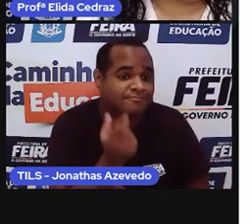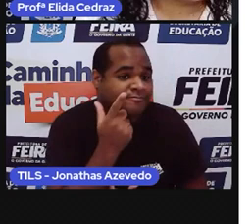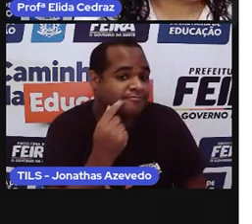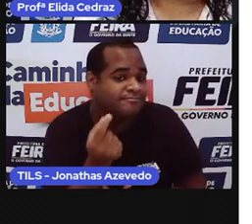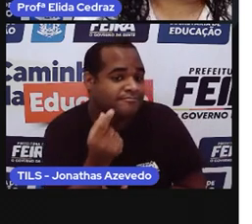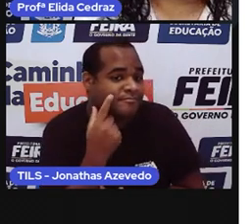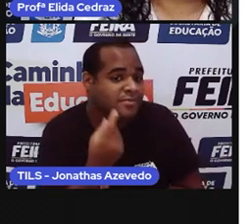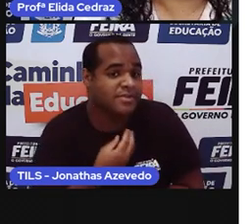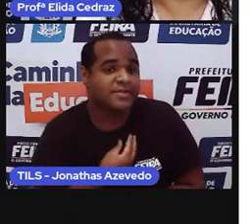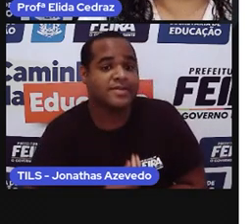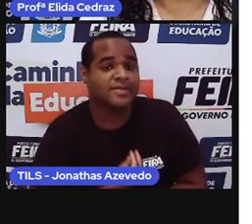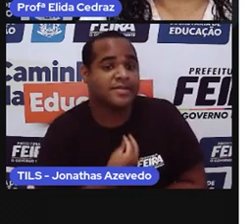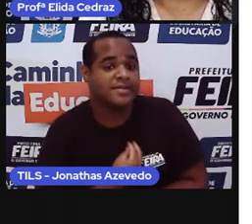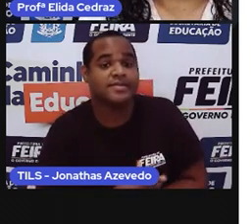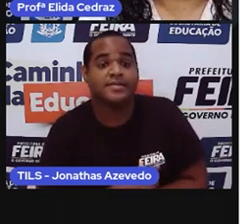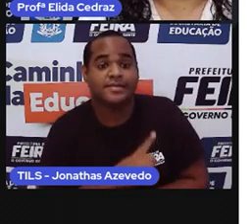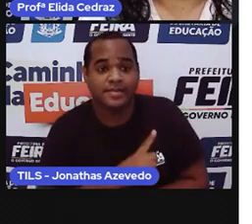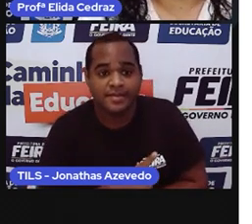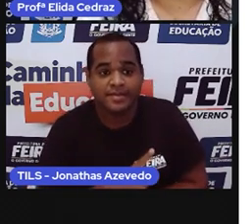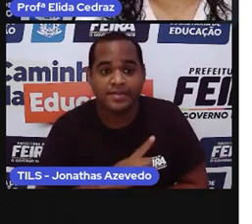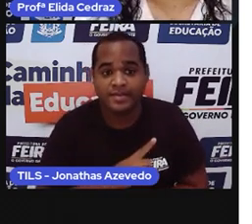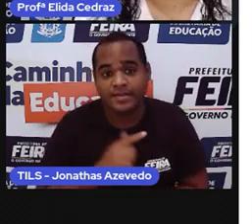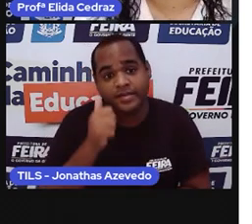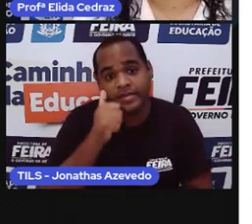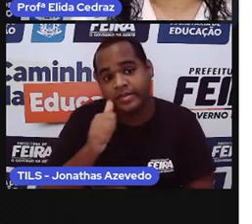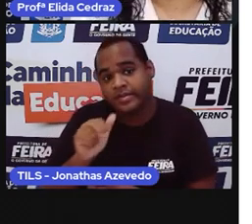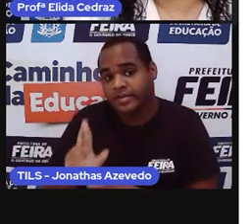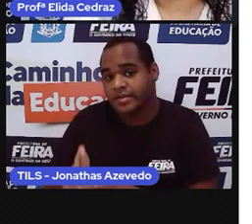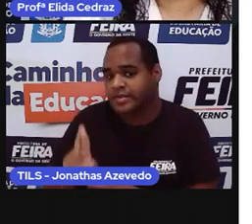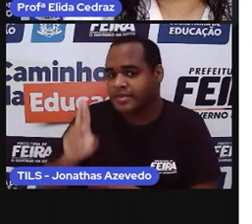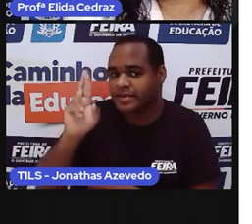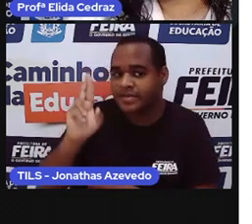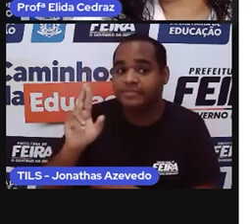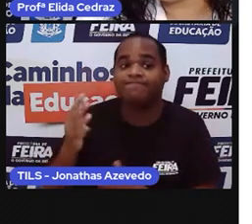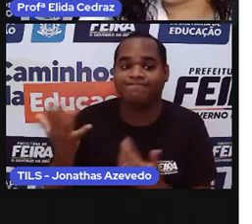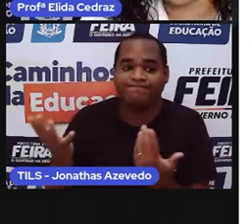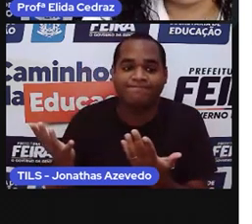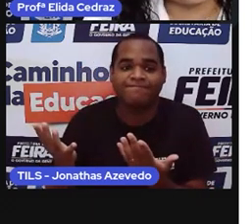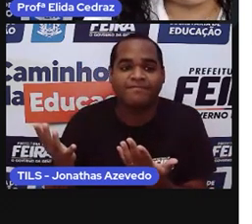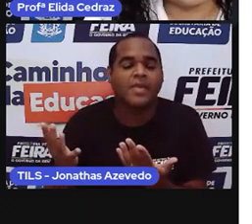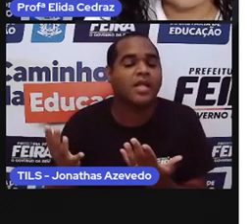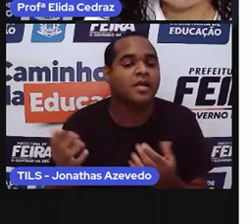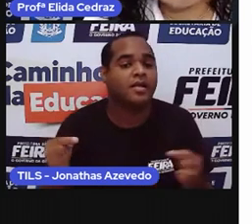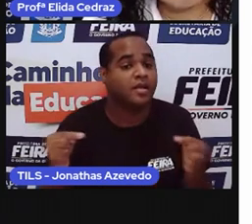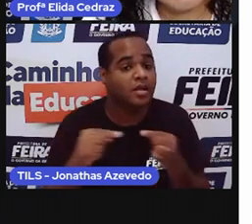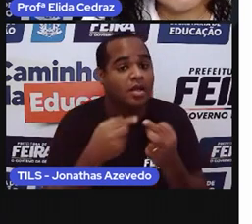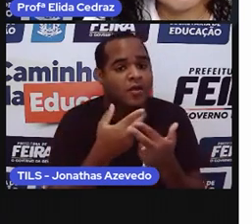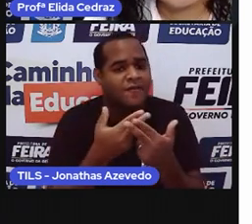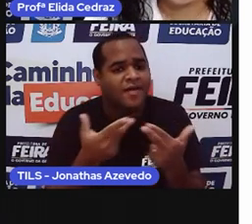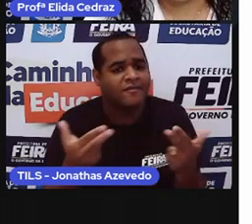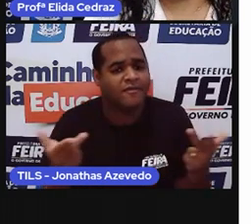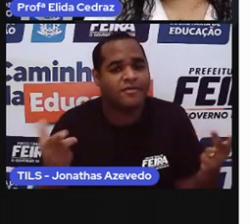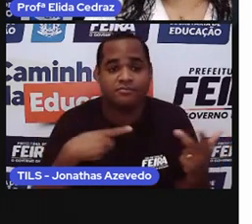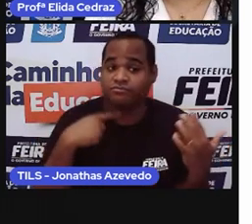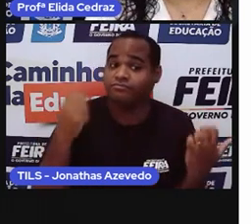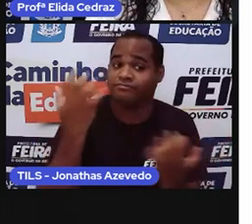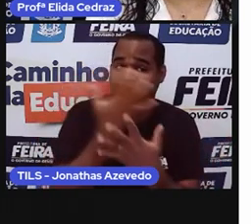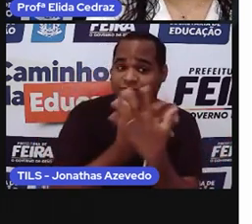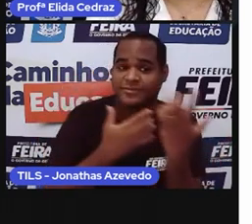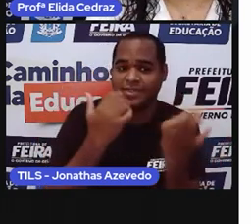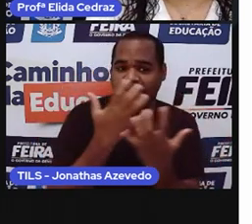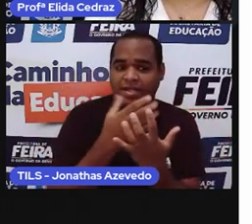gato, tô, não morreu, reu, reu. E muitas outras cantigas que